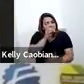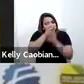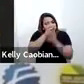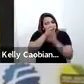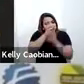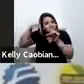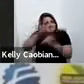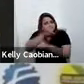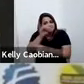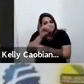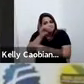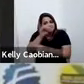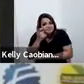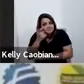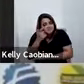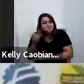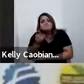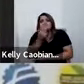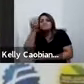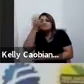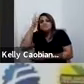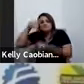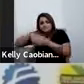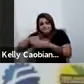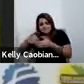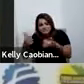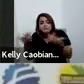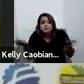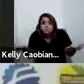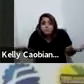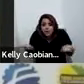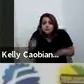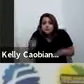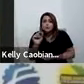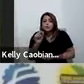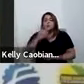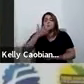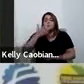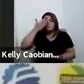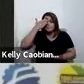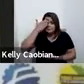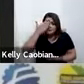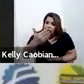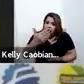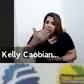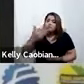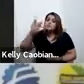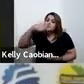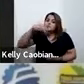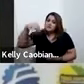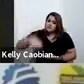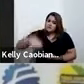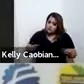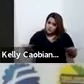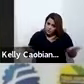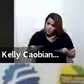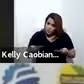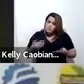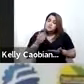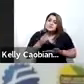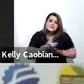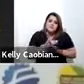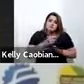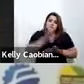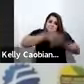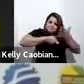conversar mais. Mas, por enquanto, eu quero agradecer também a sua participação em toda essa batalha, porque foi